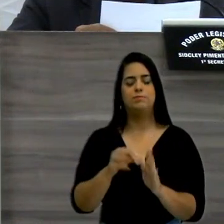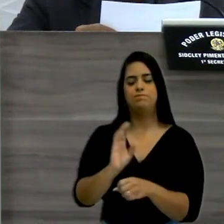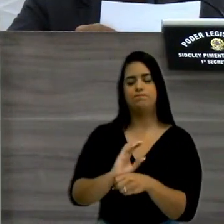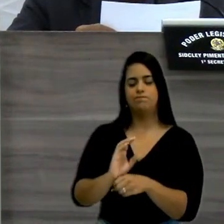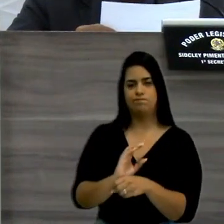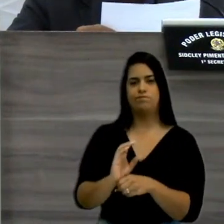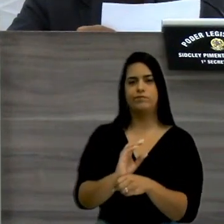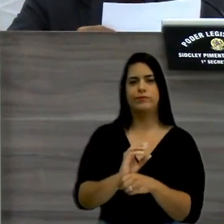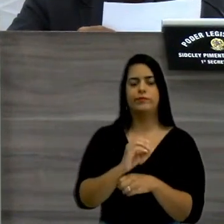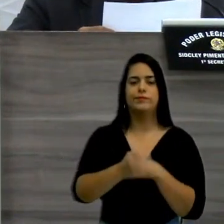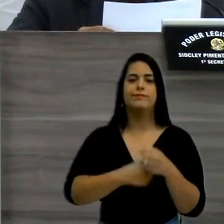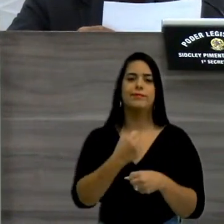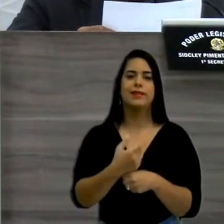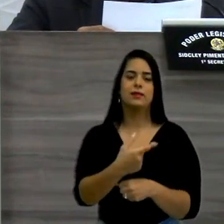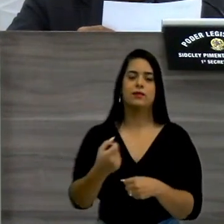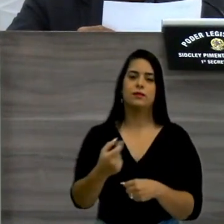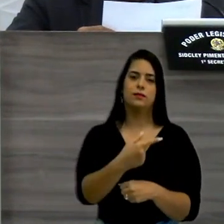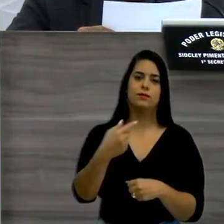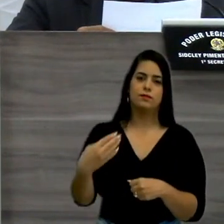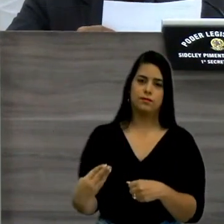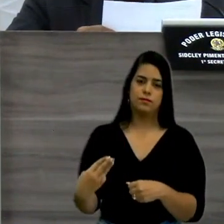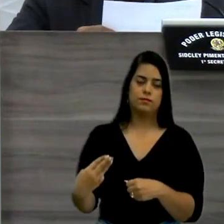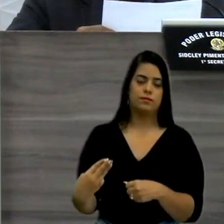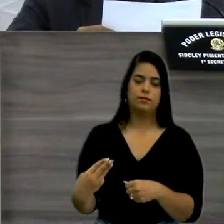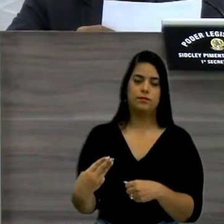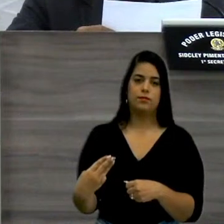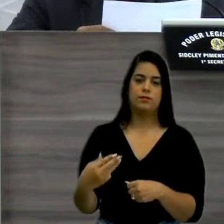exercício 2023